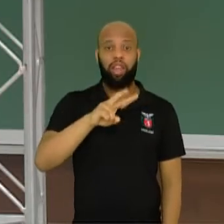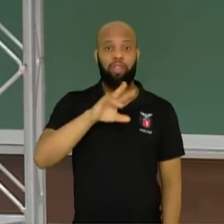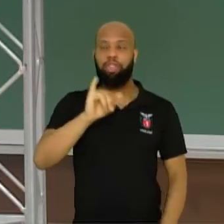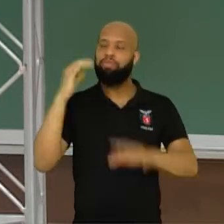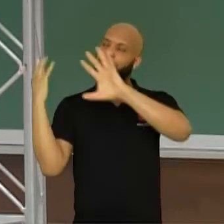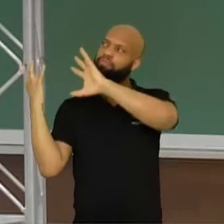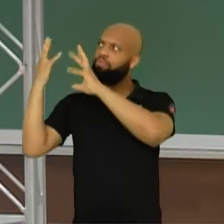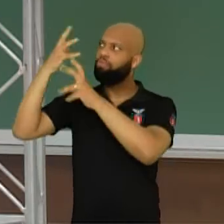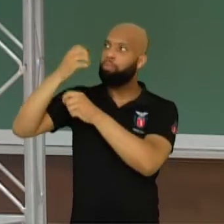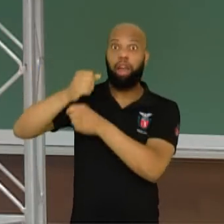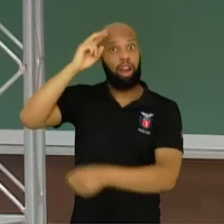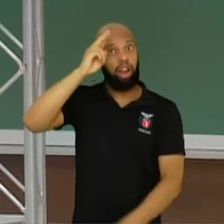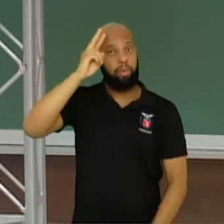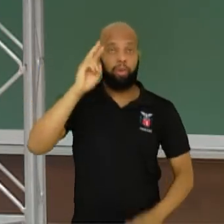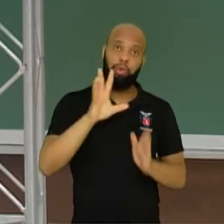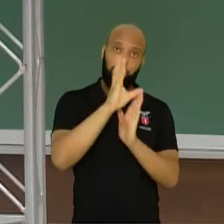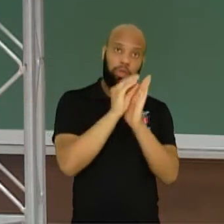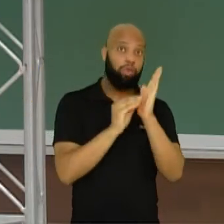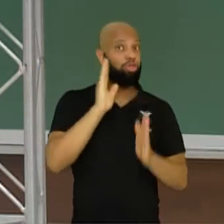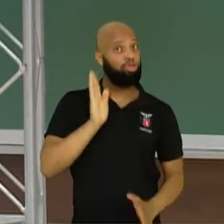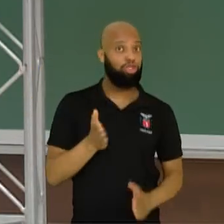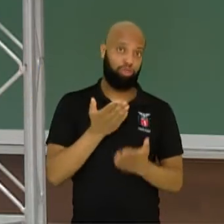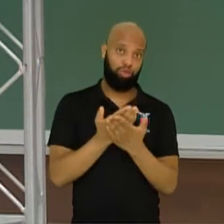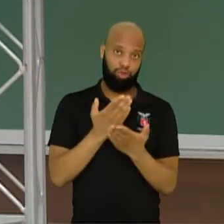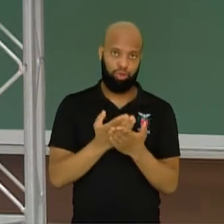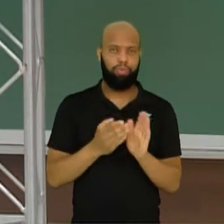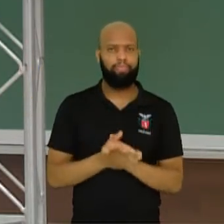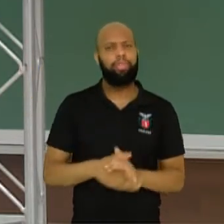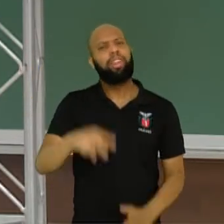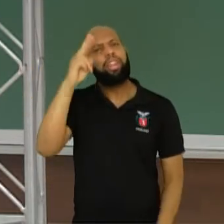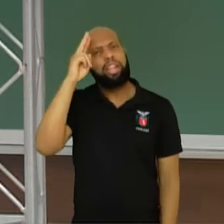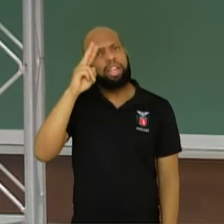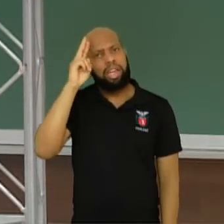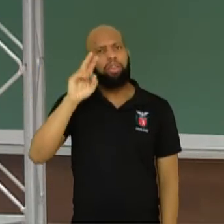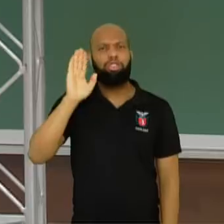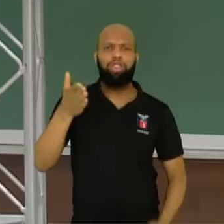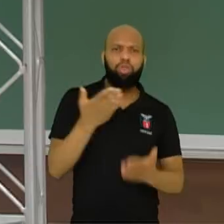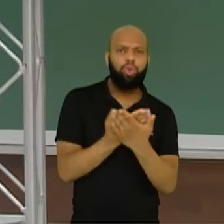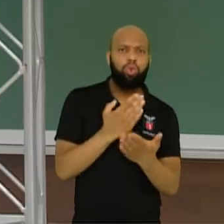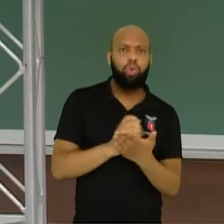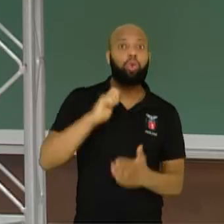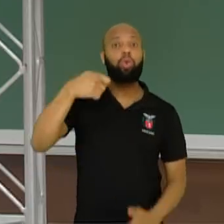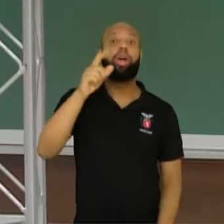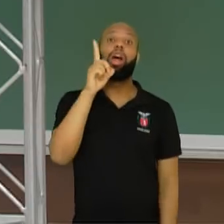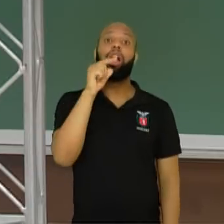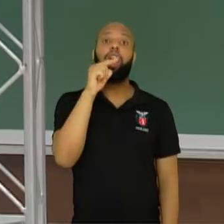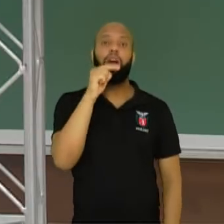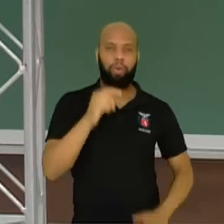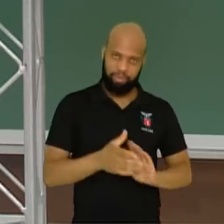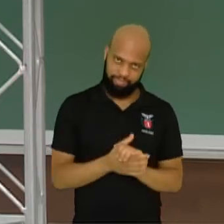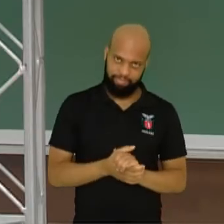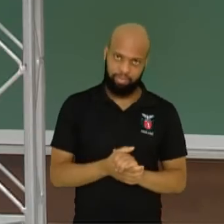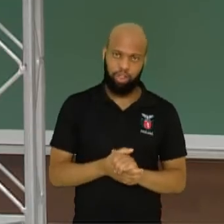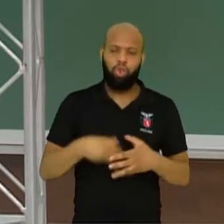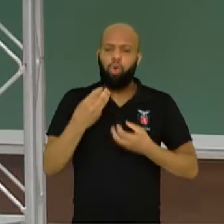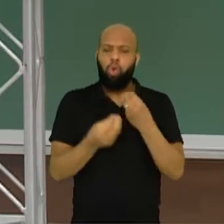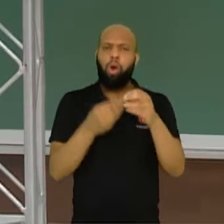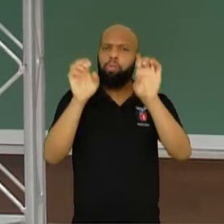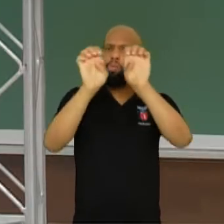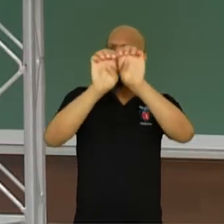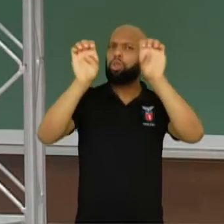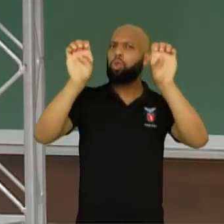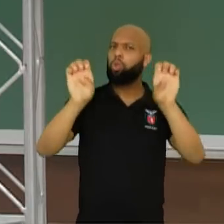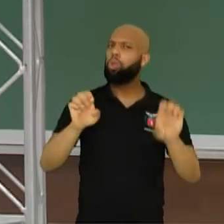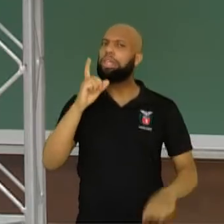uma retomada de conteúdos. Lembra que já faz um bom tempo que nós estamos falando da água? Da estrutura da